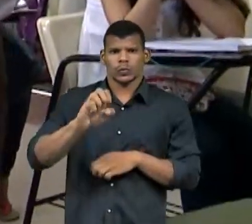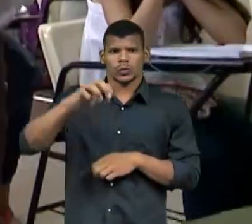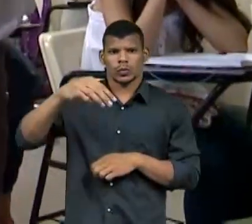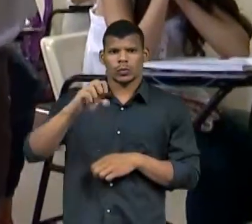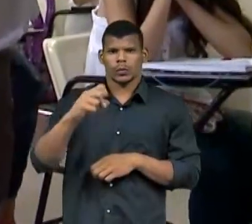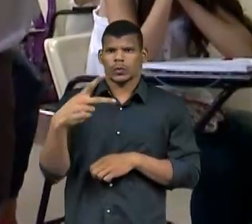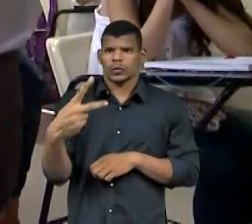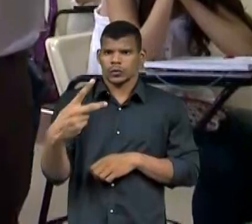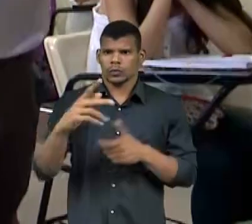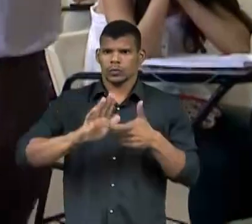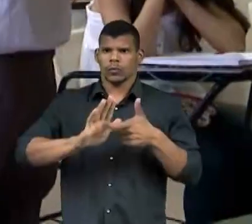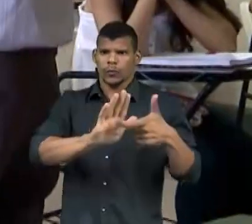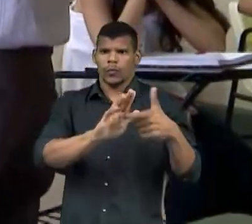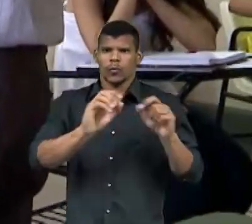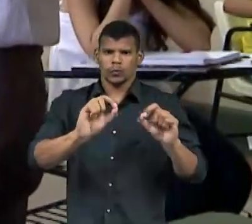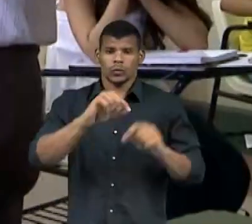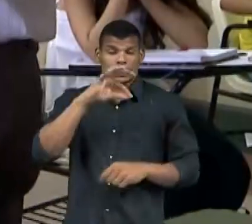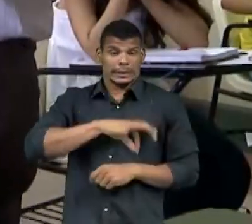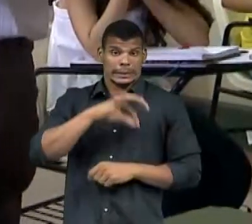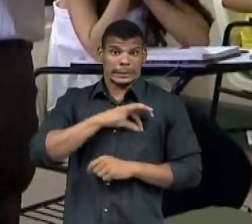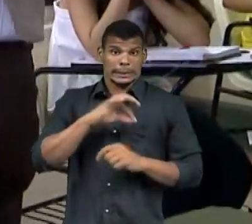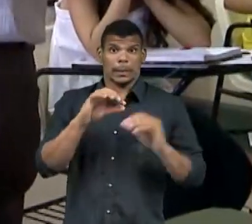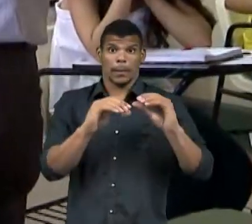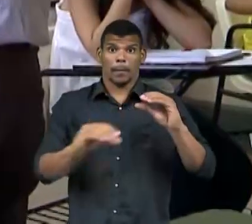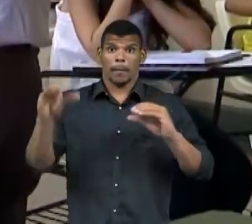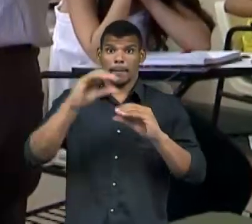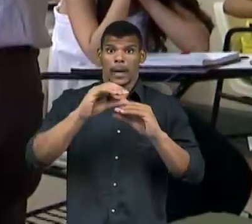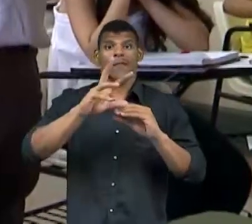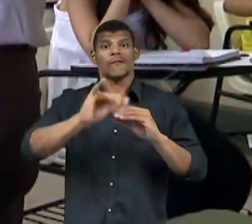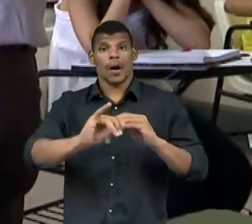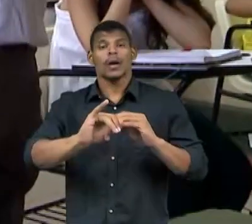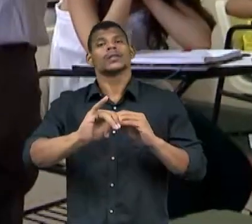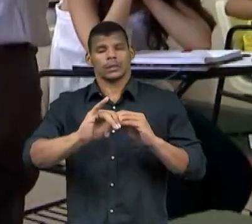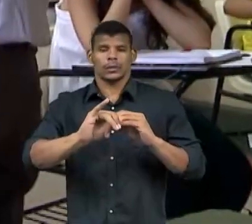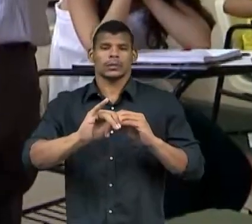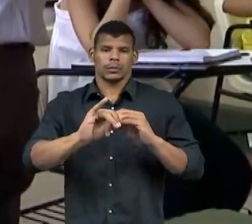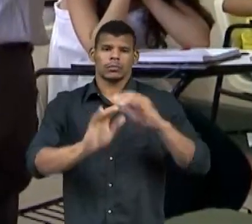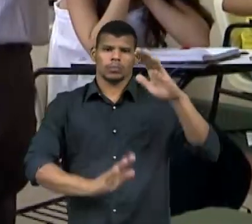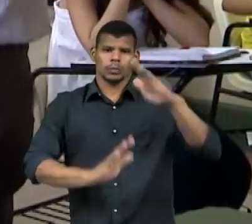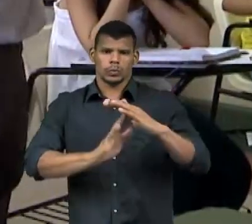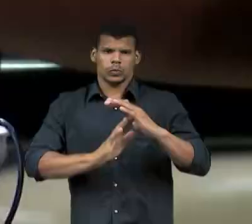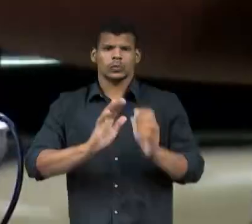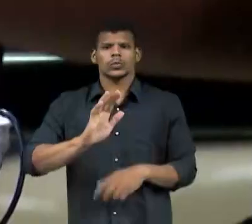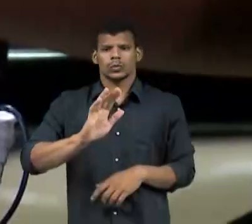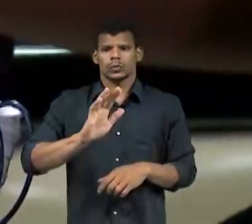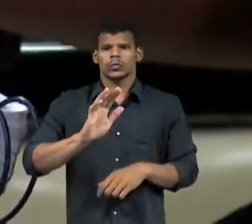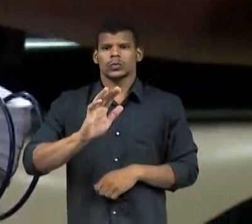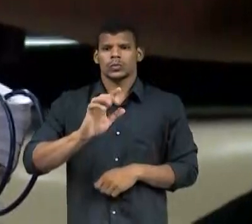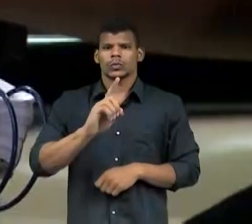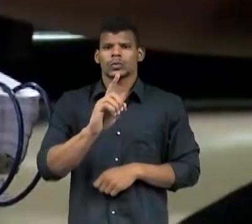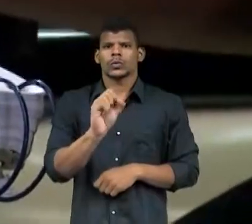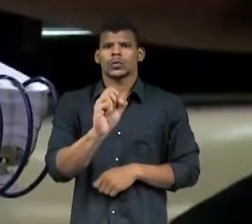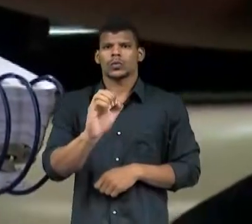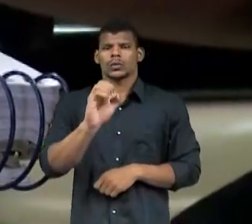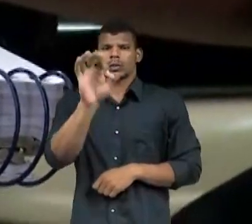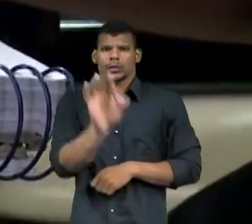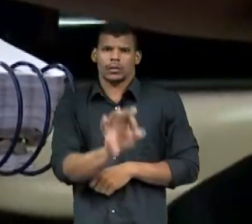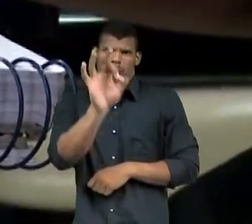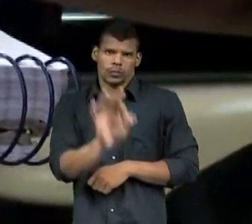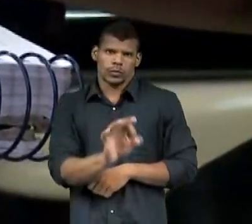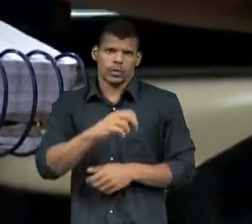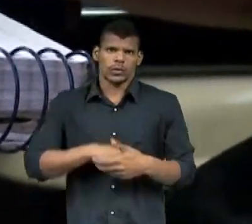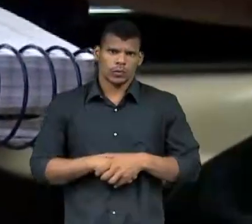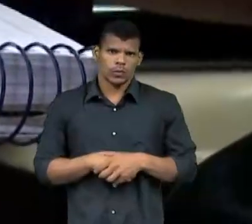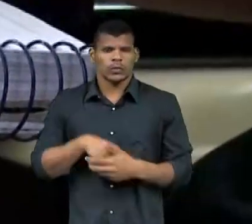aumento salarial de um profissional com ensino superior chega a alcançar um índice de mais de 180% em relação aos